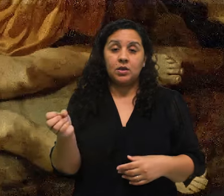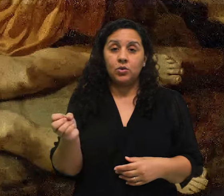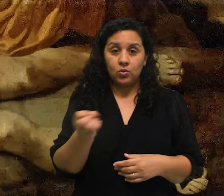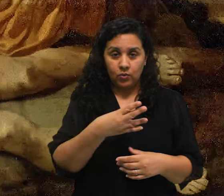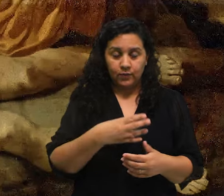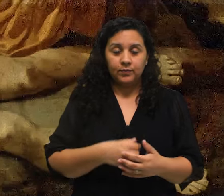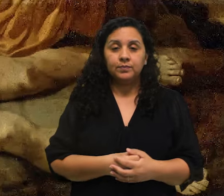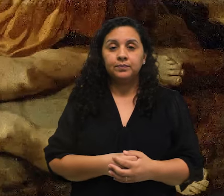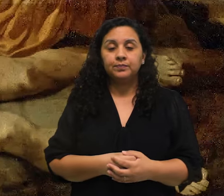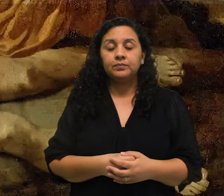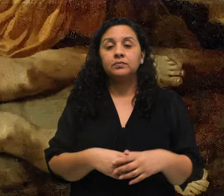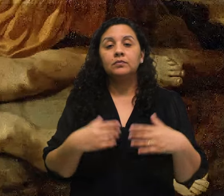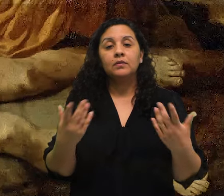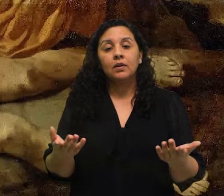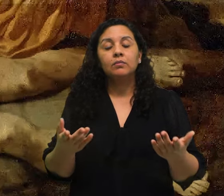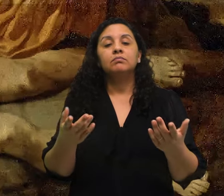novo.